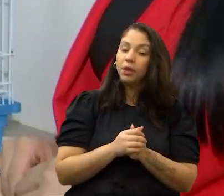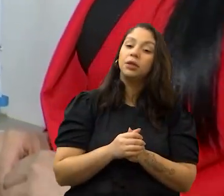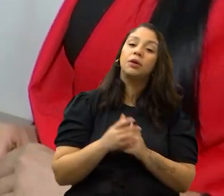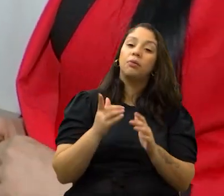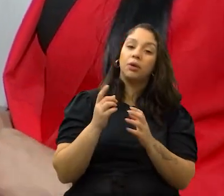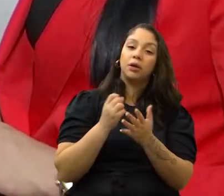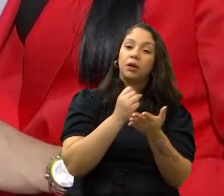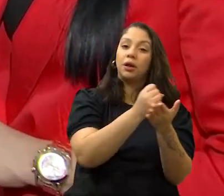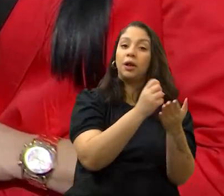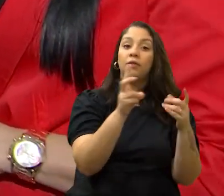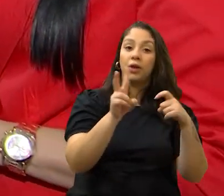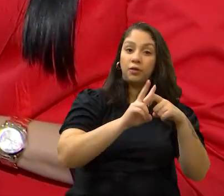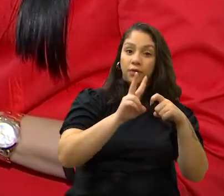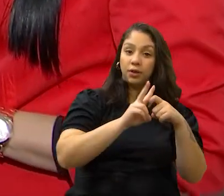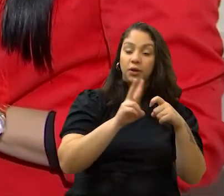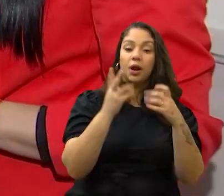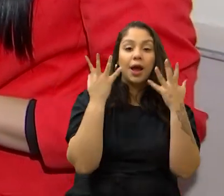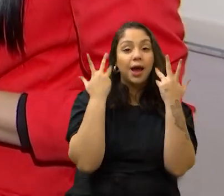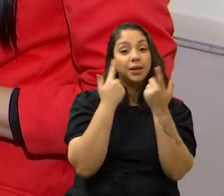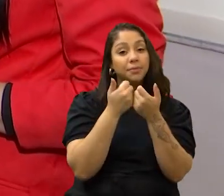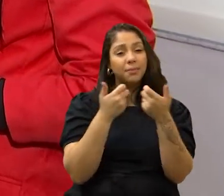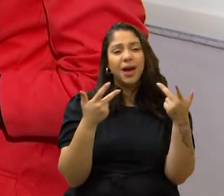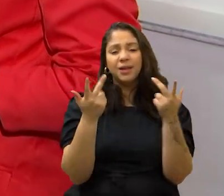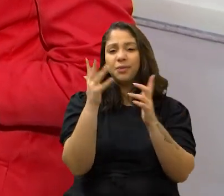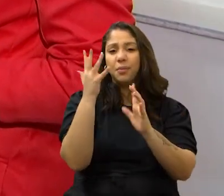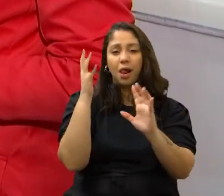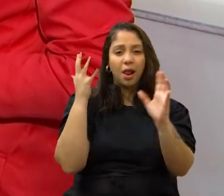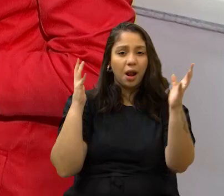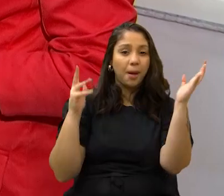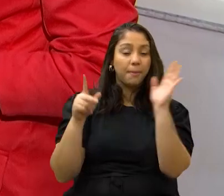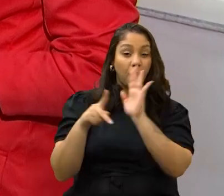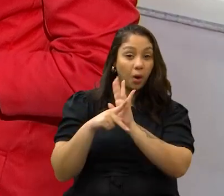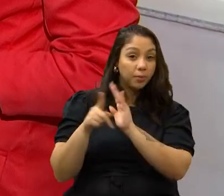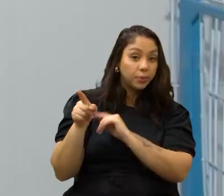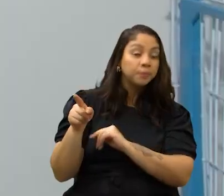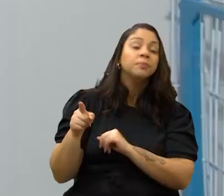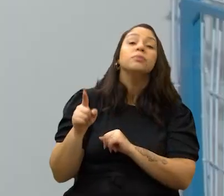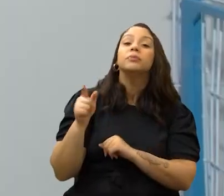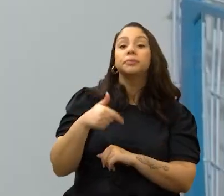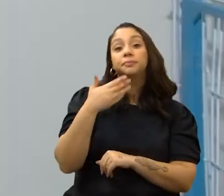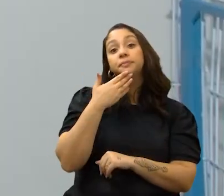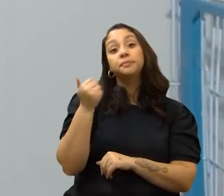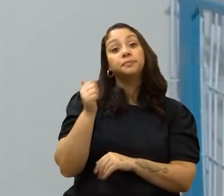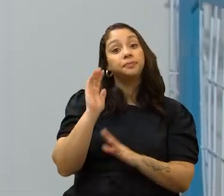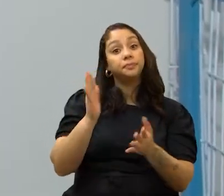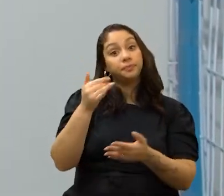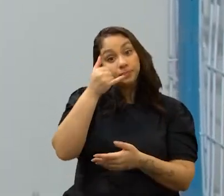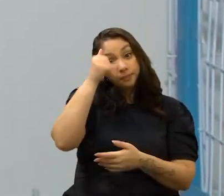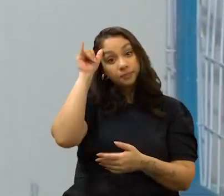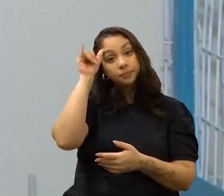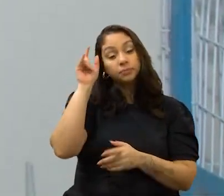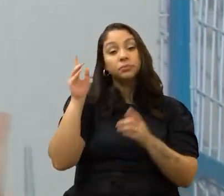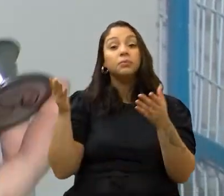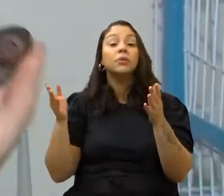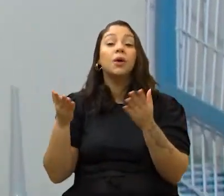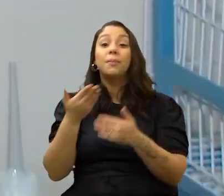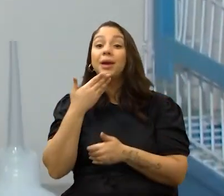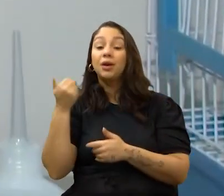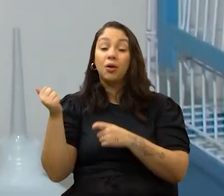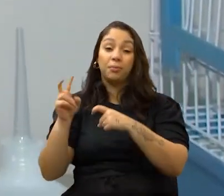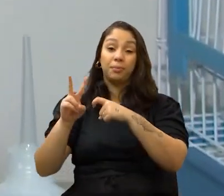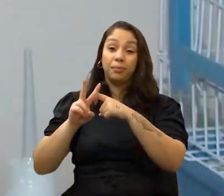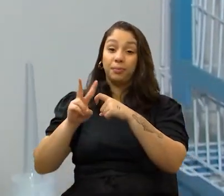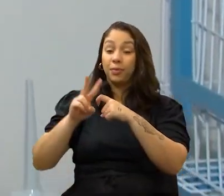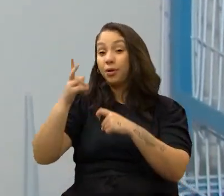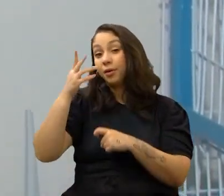O animal exótico, silvestre, o principal aí é manter o check-up preventivo. A gente trabalha muito mais